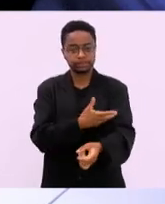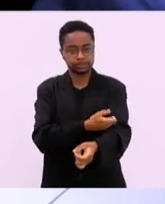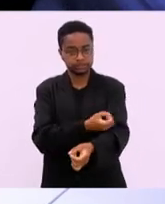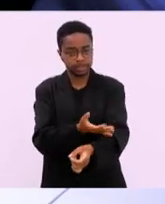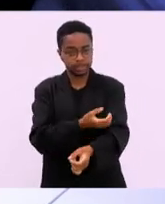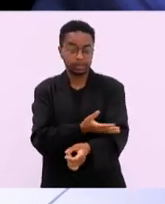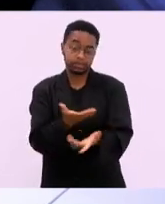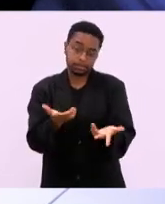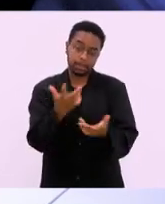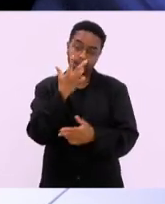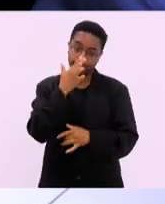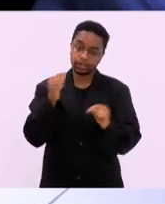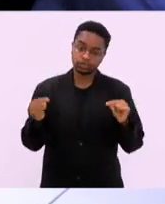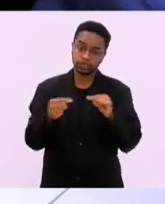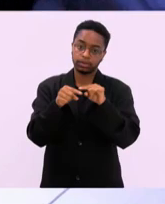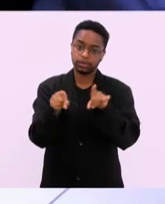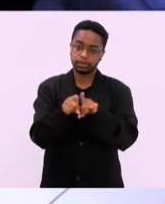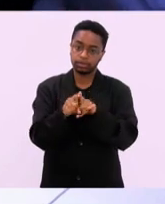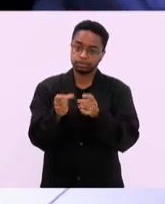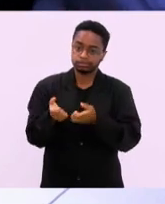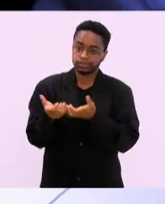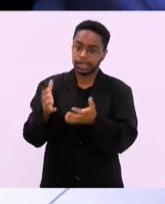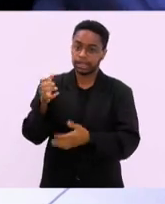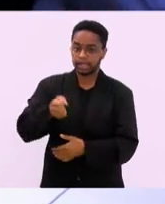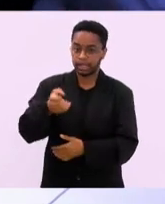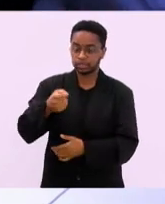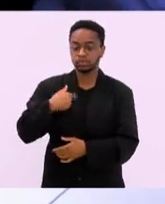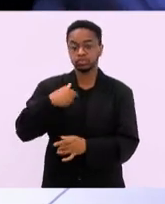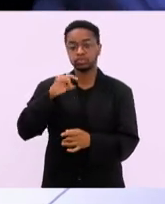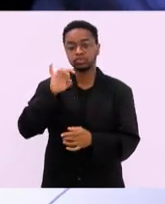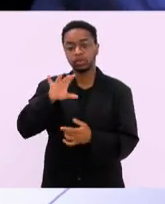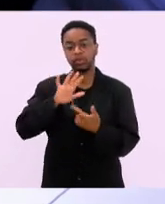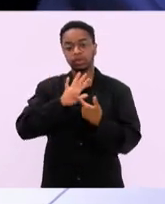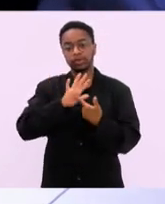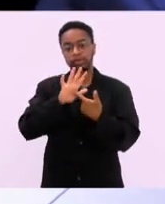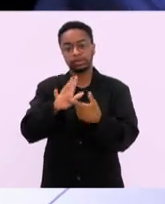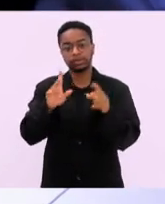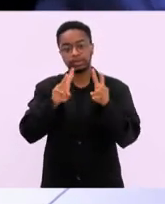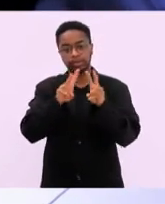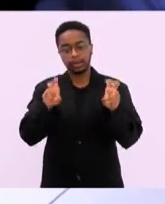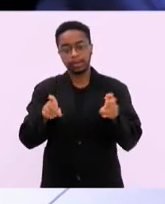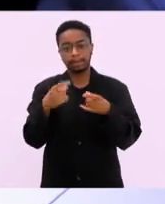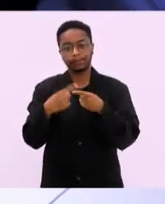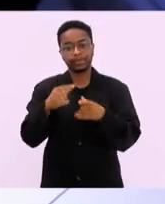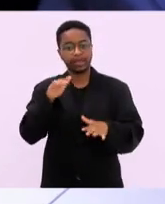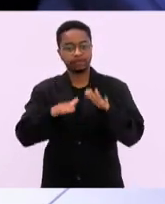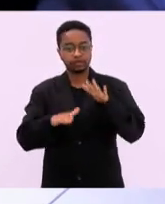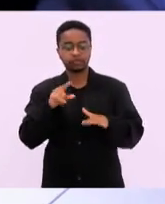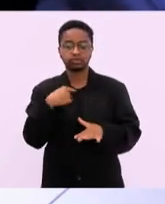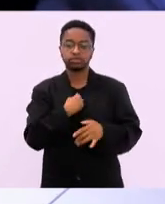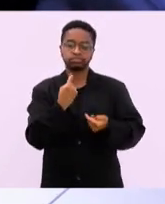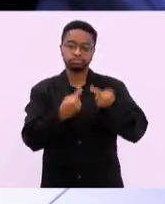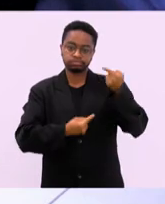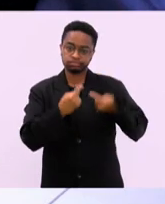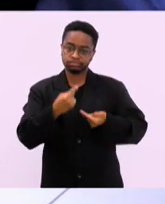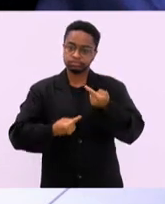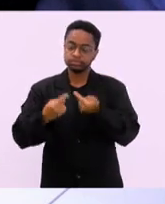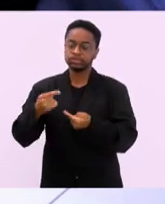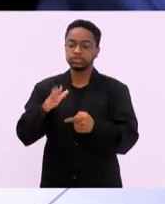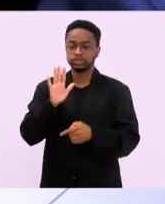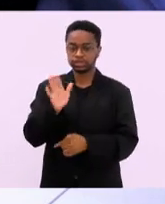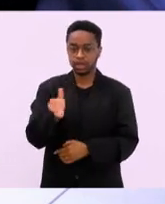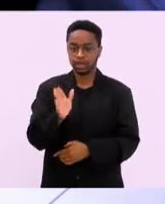leite. Mas no, só estou levantando a questão, né, porque algumas vezes a gente já fez esse debate, eu tenho pontuado essa